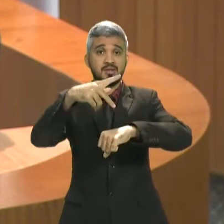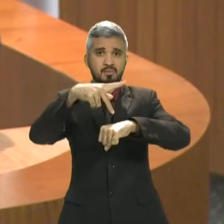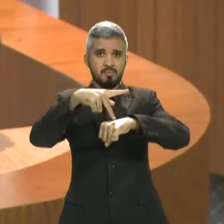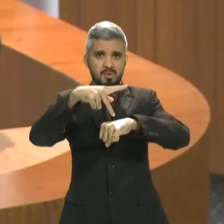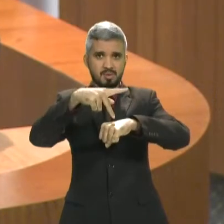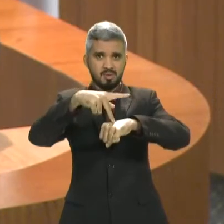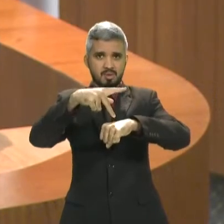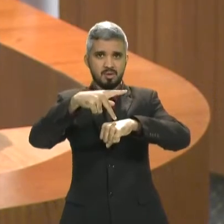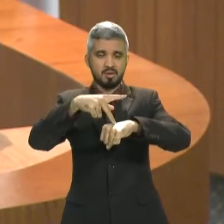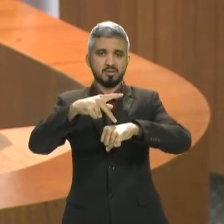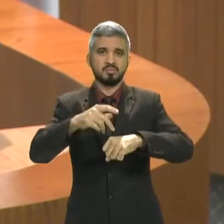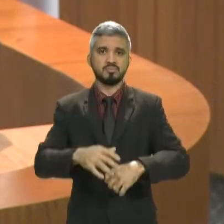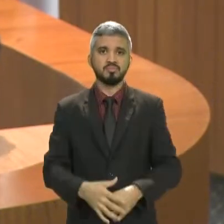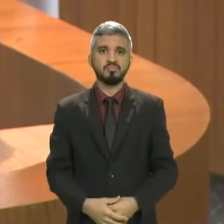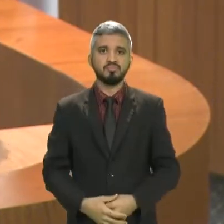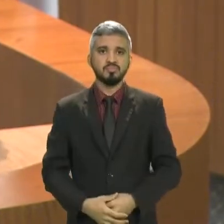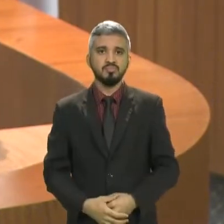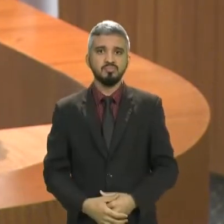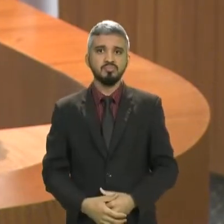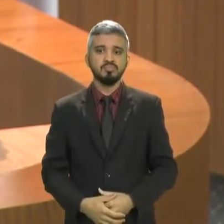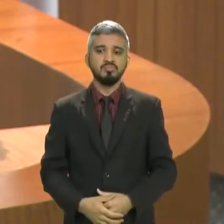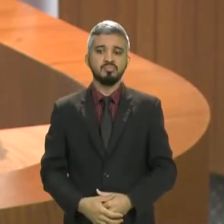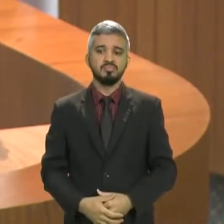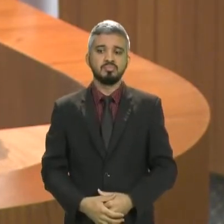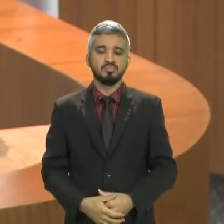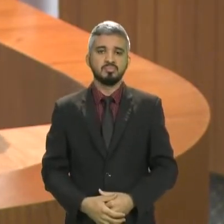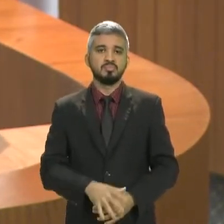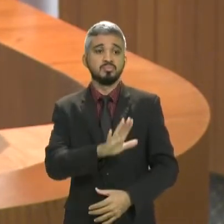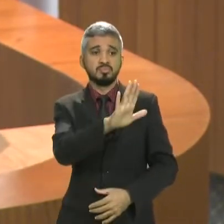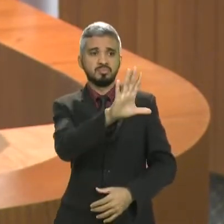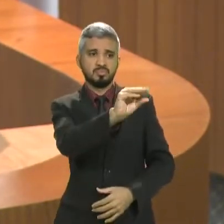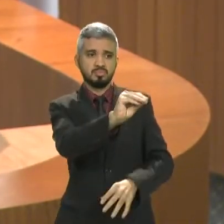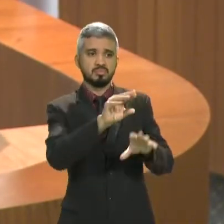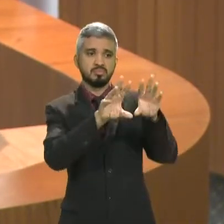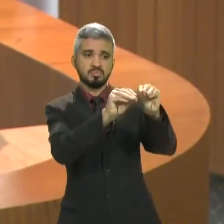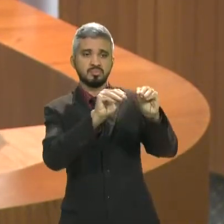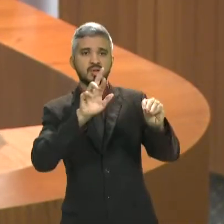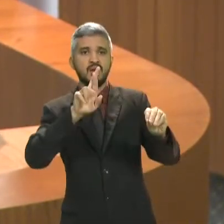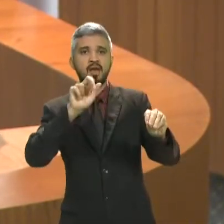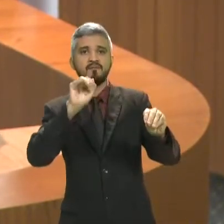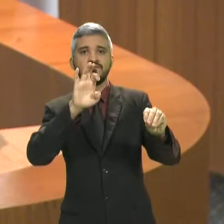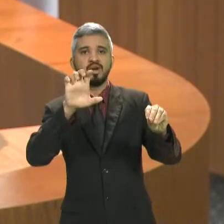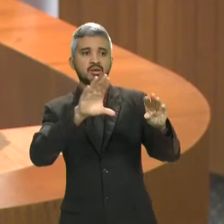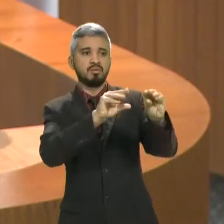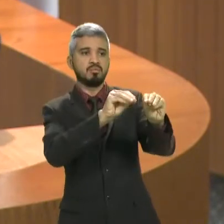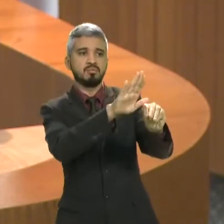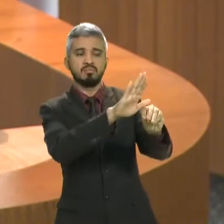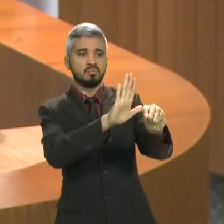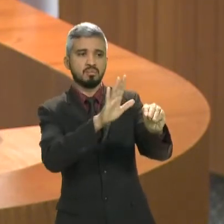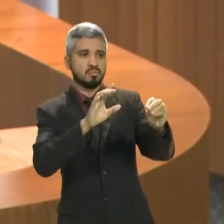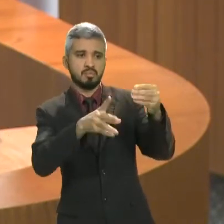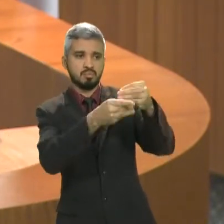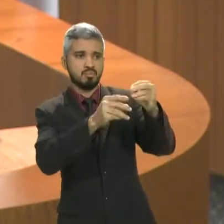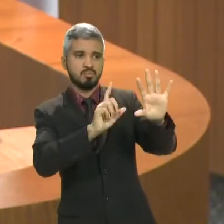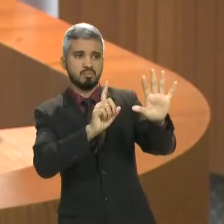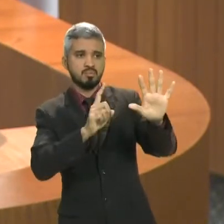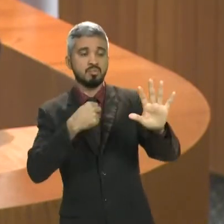todo o respeito que eu tenho a Vossa Excelência... Espera aí, deputado, ainda não abri a parte para Vossa Excelência. Só para me concluir,